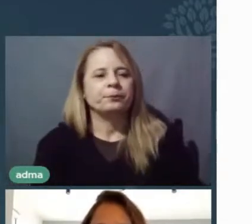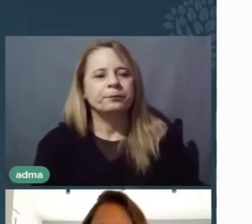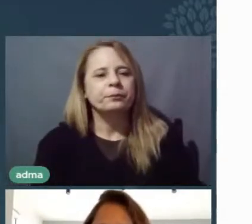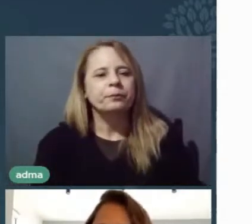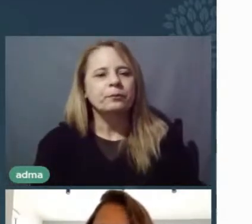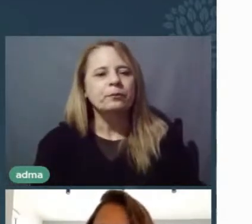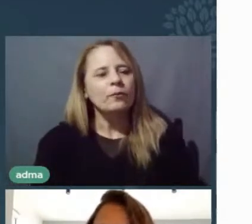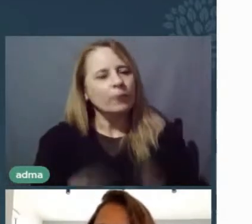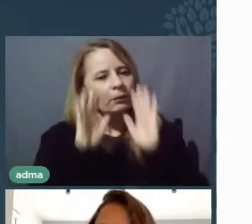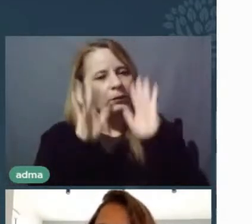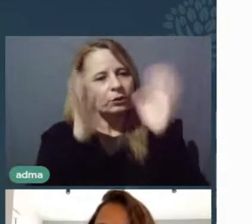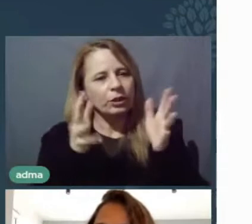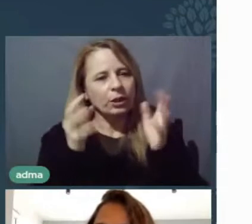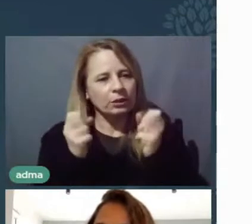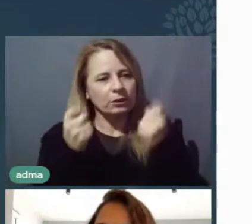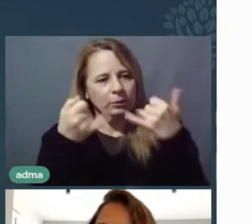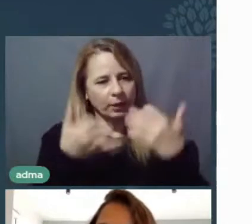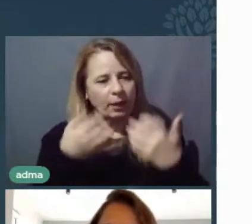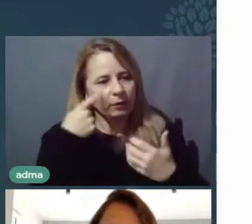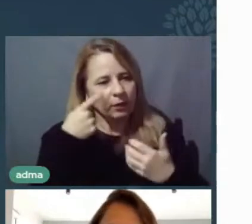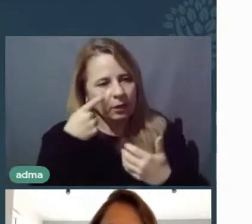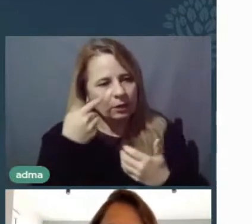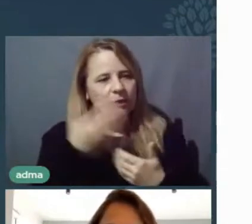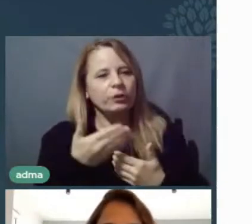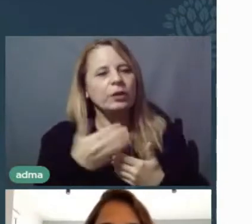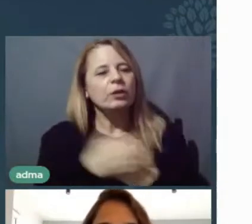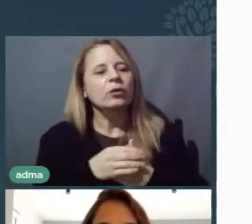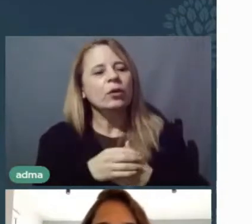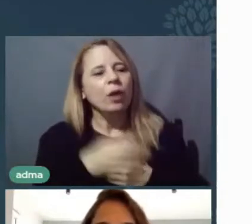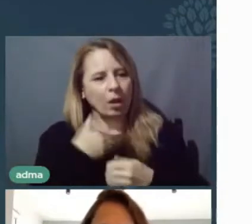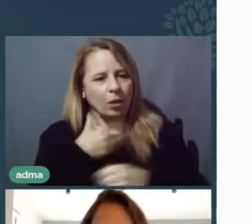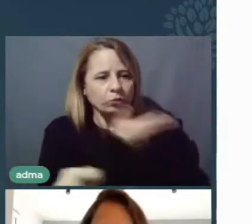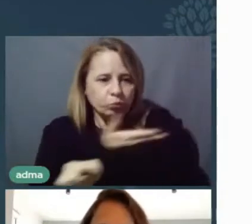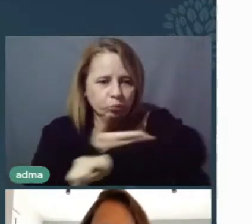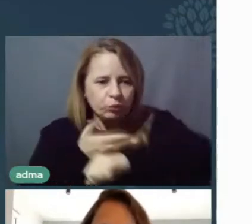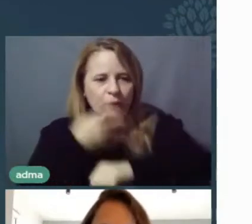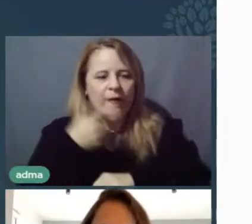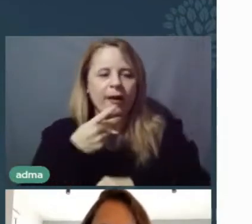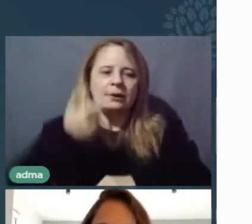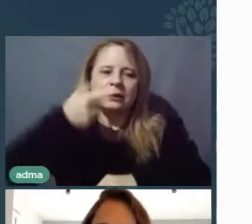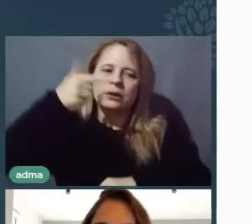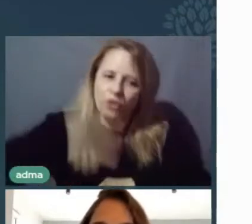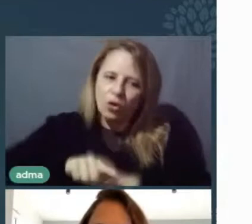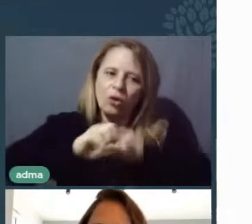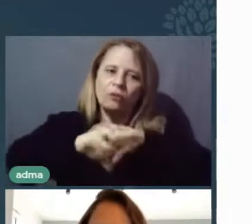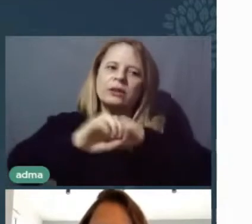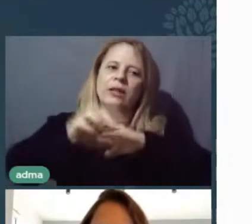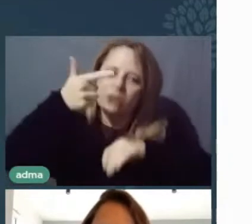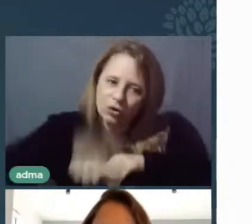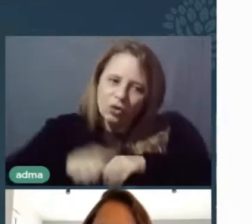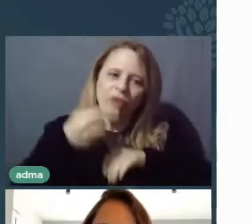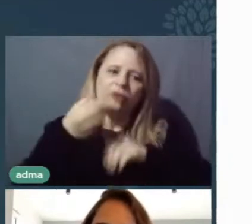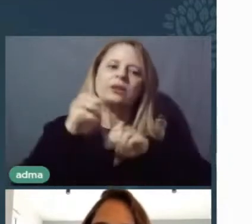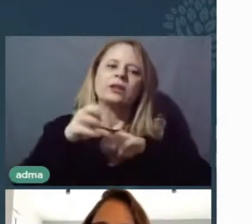didático, como eu já mencionei, vocês já viram isso anteriormente, mas eu costumo dizer que a repetição é a base do aprendizado, então por que não